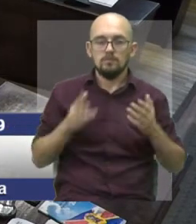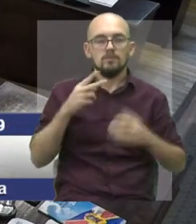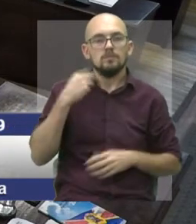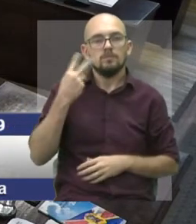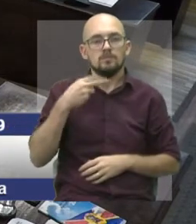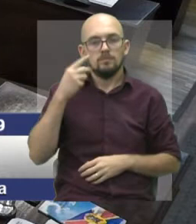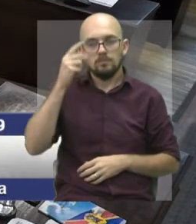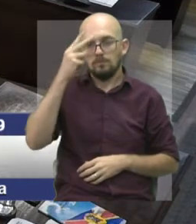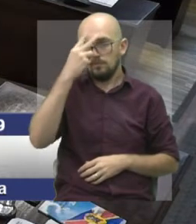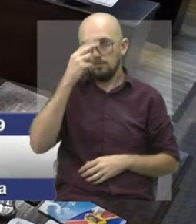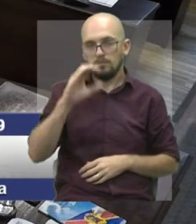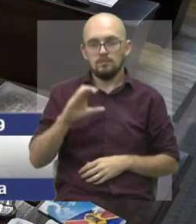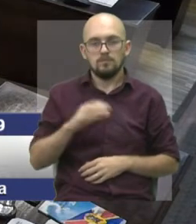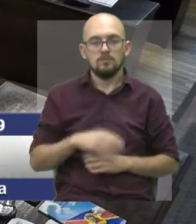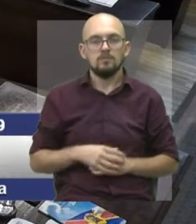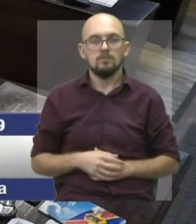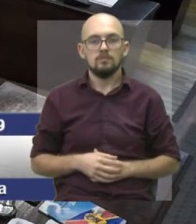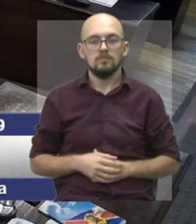vereador Vanucci.